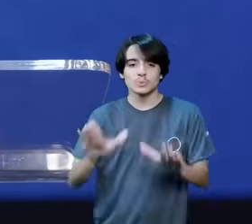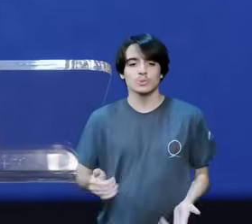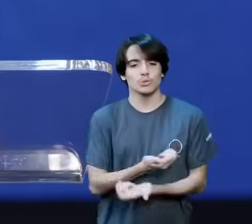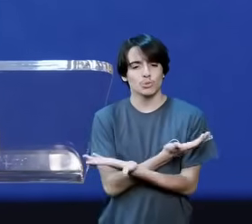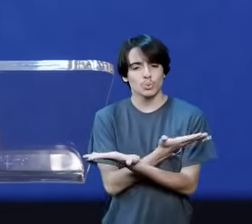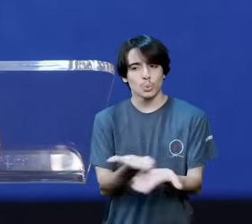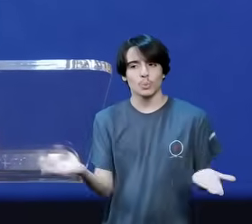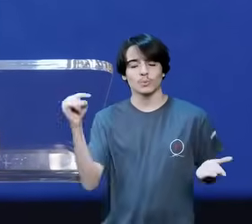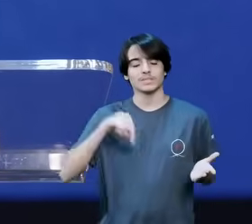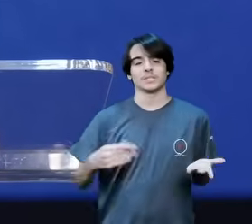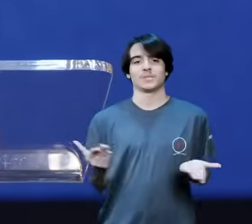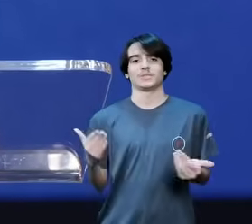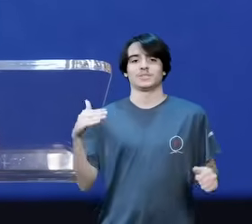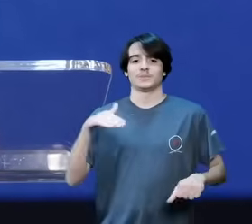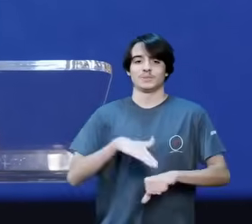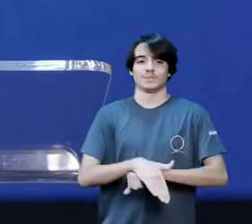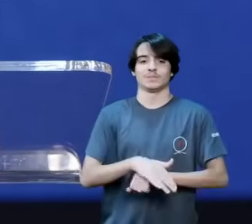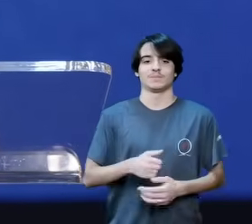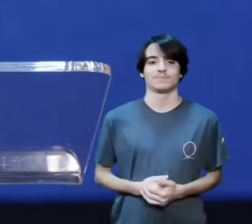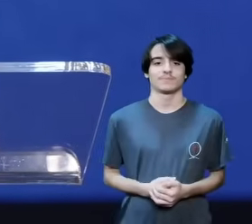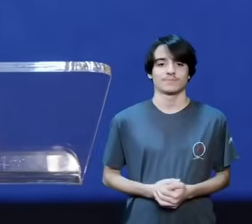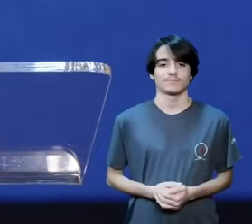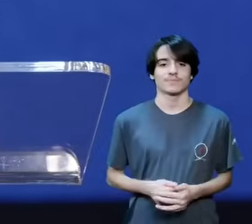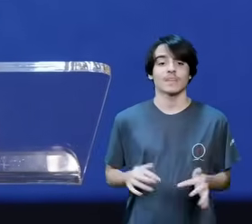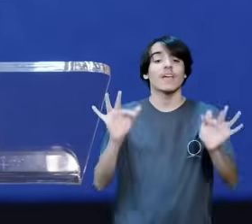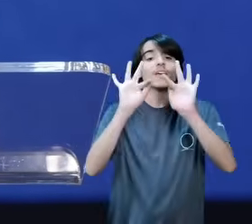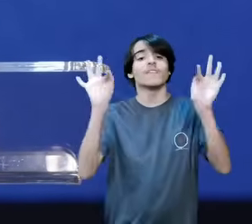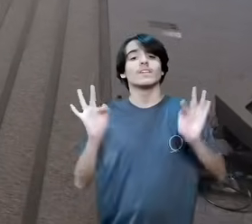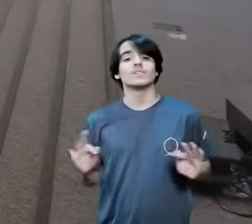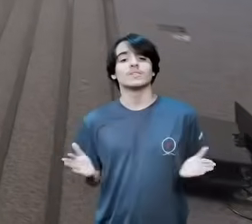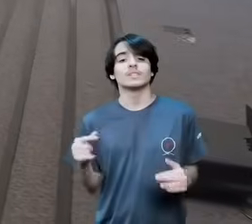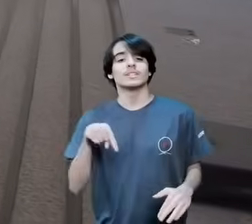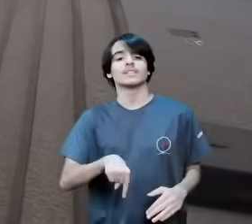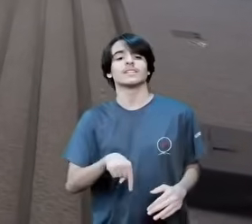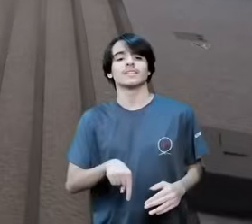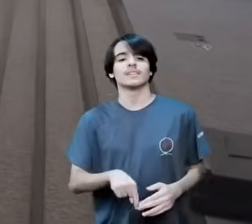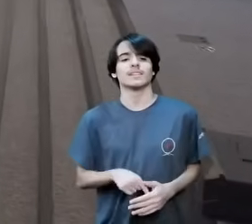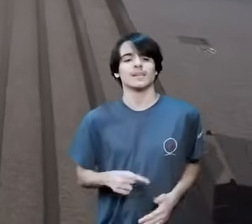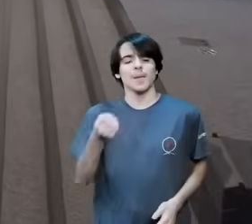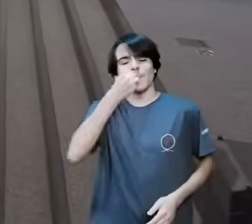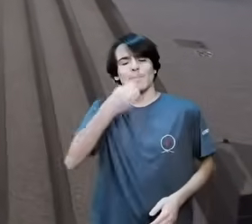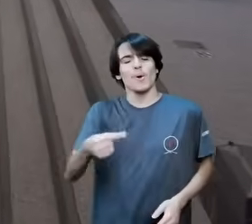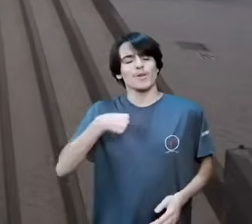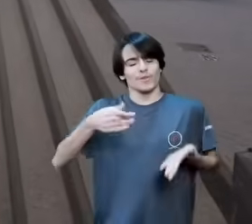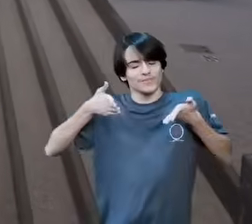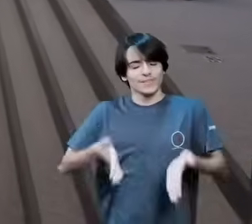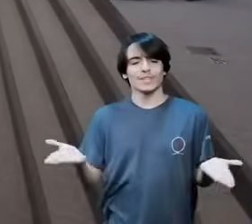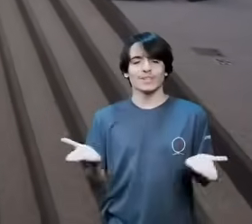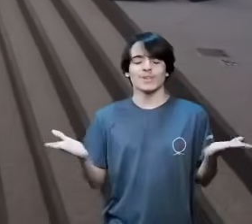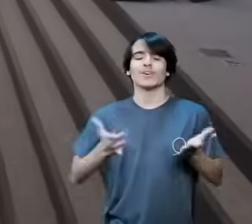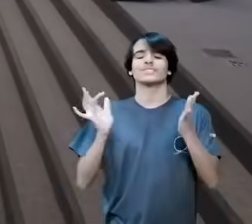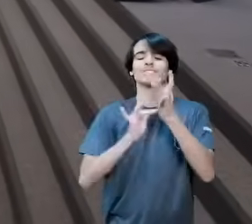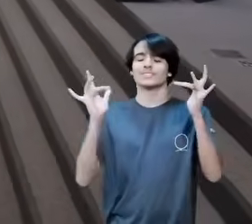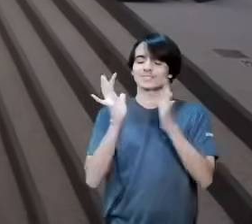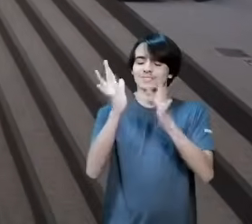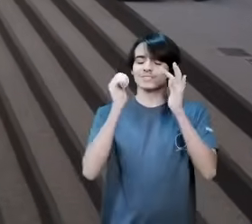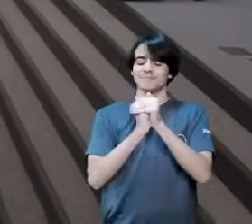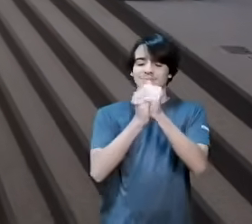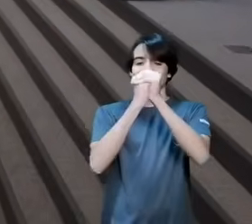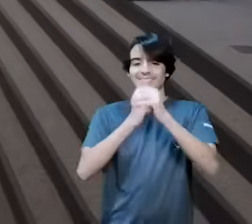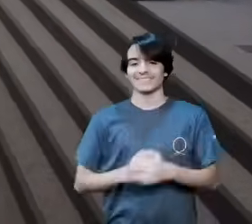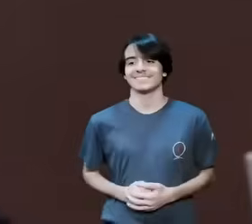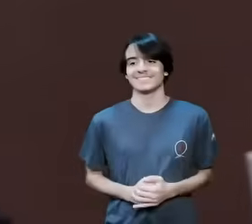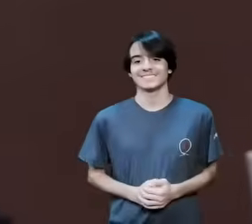os irmãos que estão aqui nessa noite. Quem está feliz de estar hoje aqui vai dizer assim: ainda bem que eu vim, Jesus. Coisa